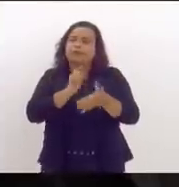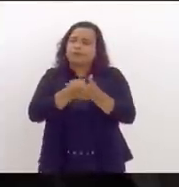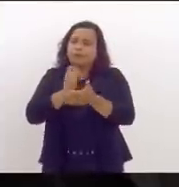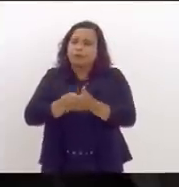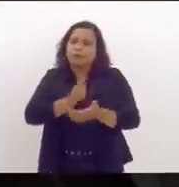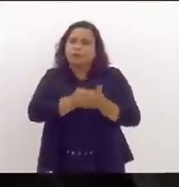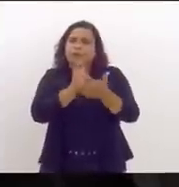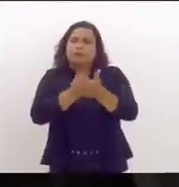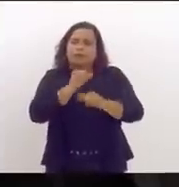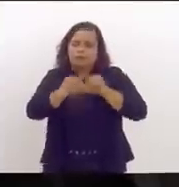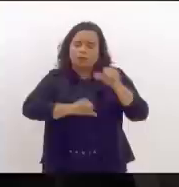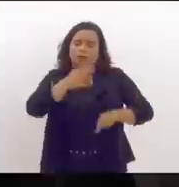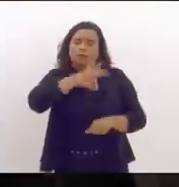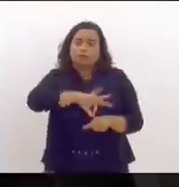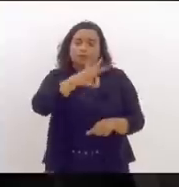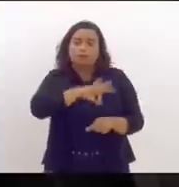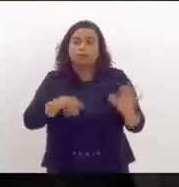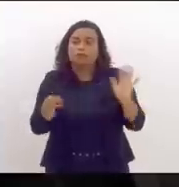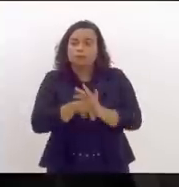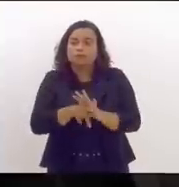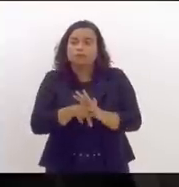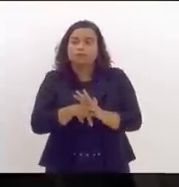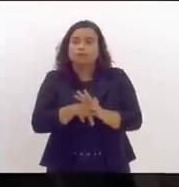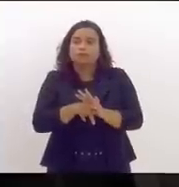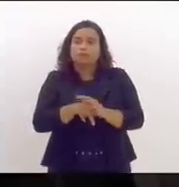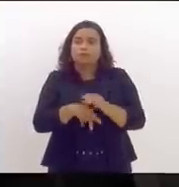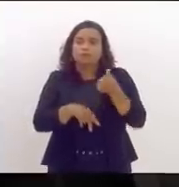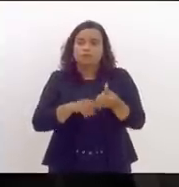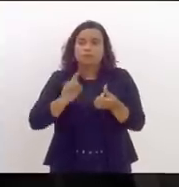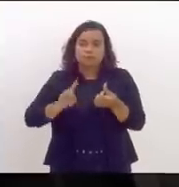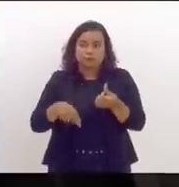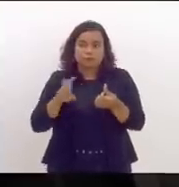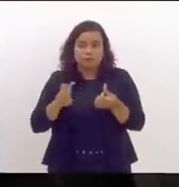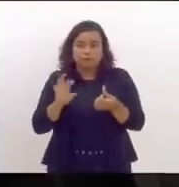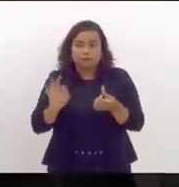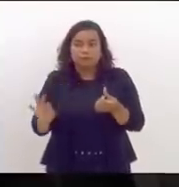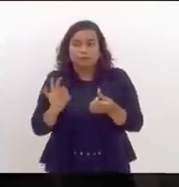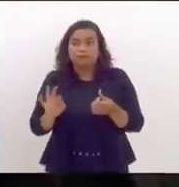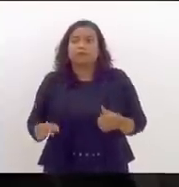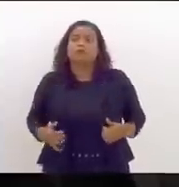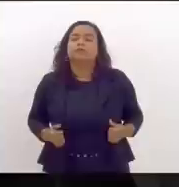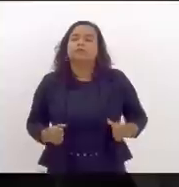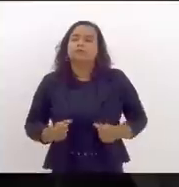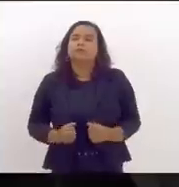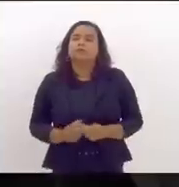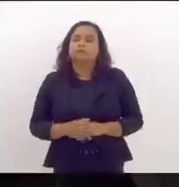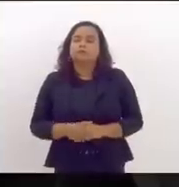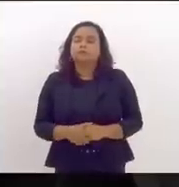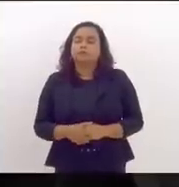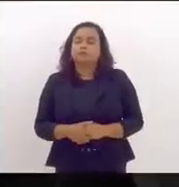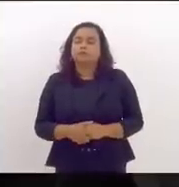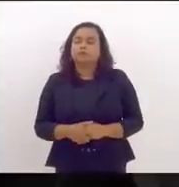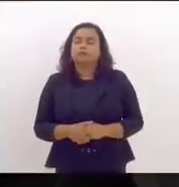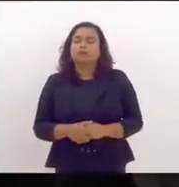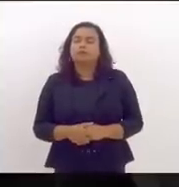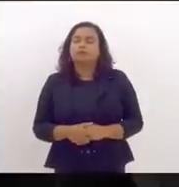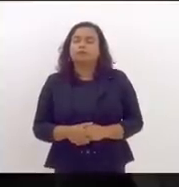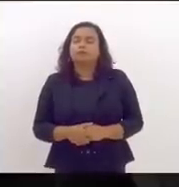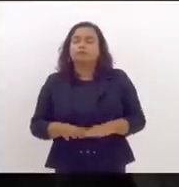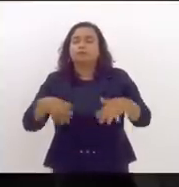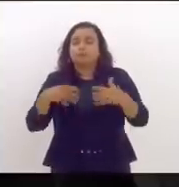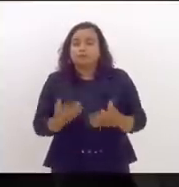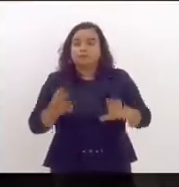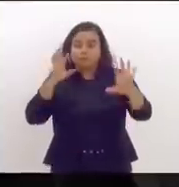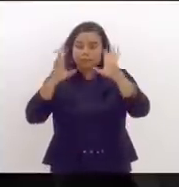essa reposição salarial de seis e meio por cento então previsão